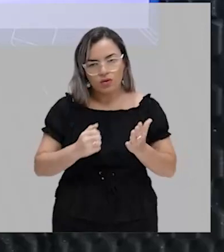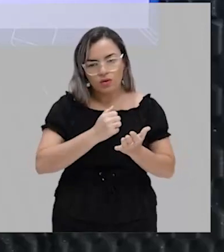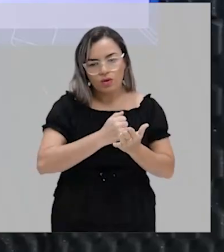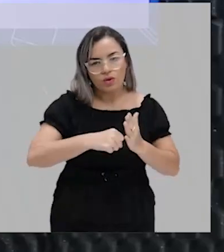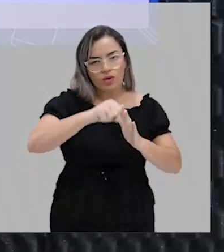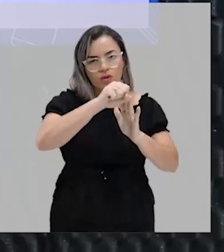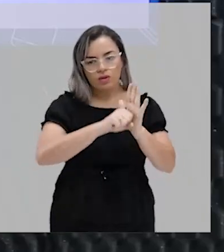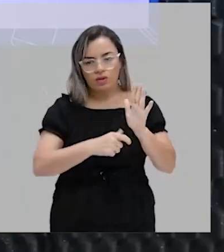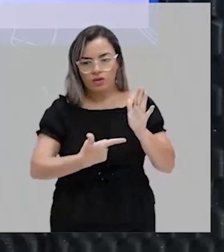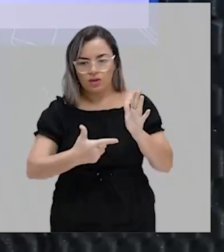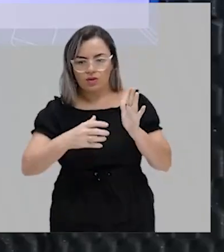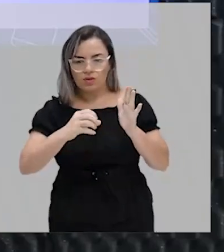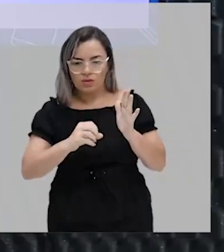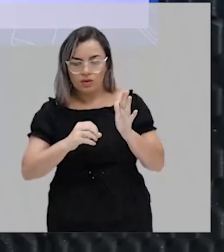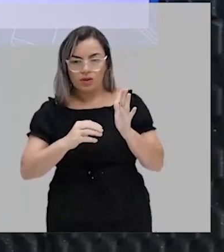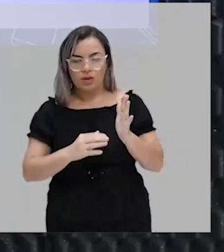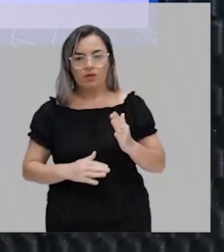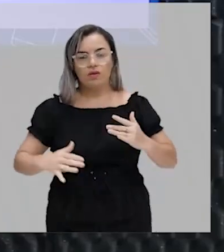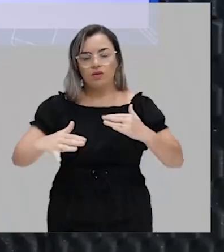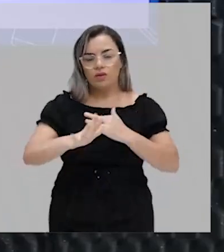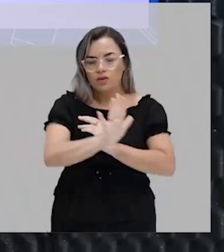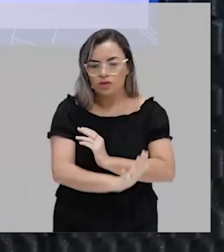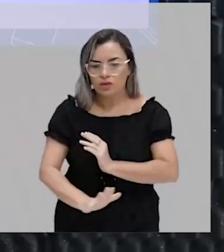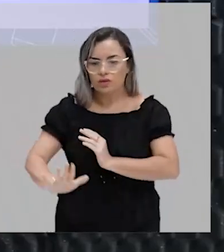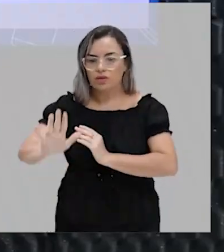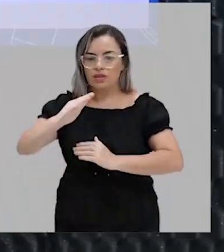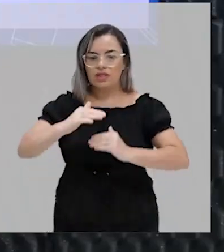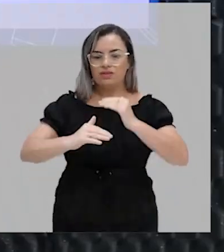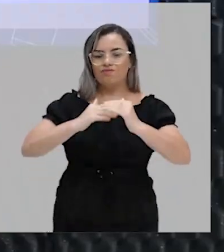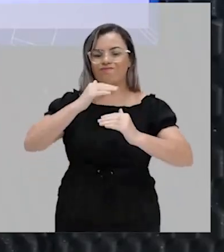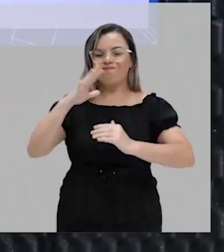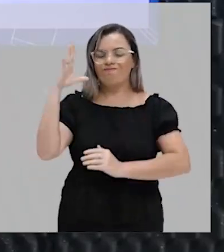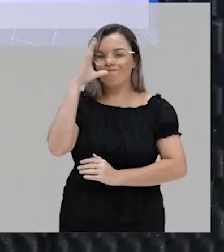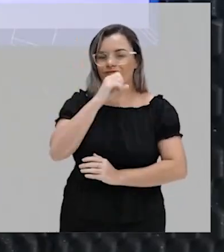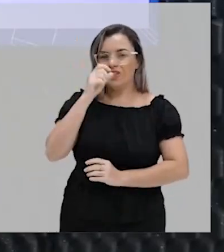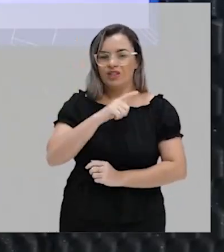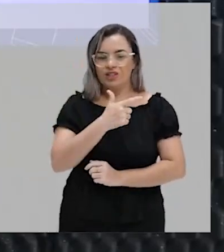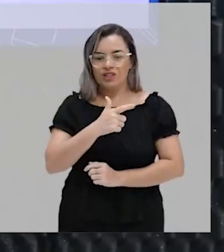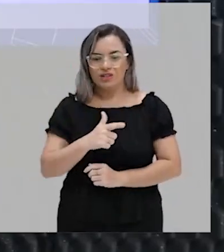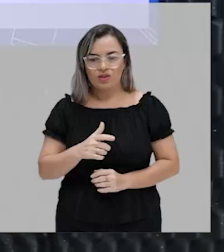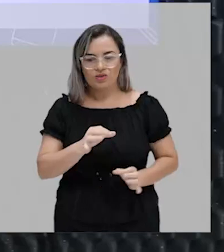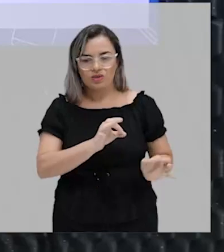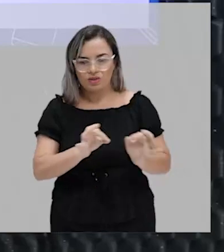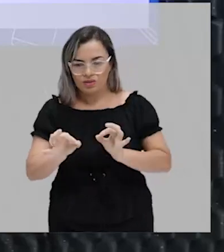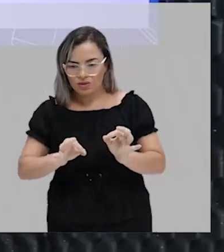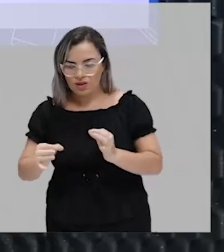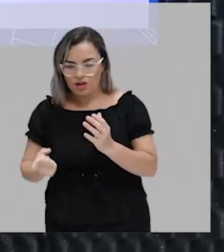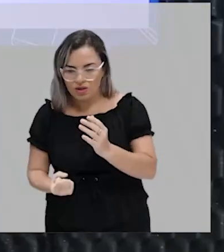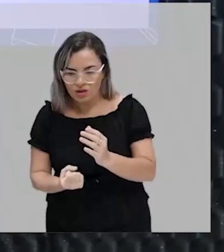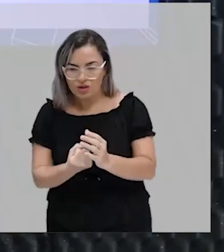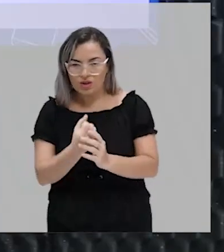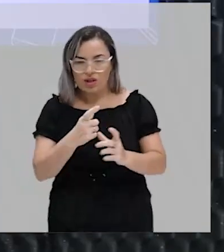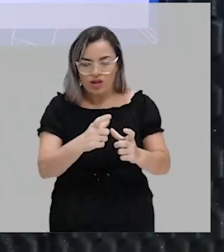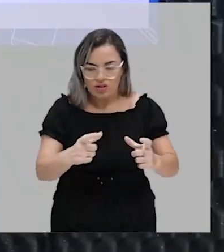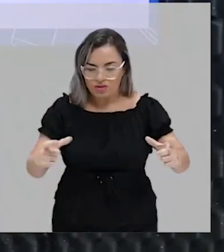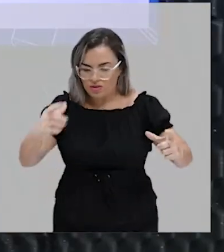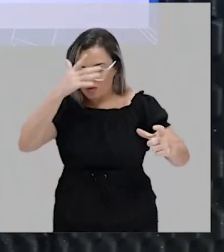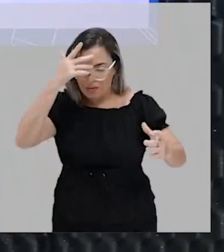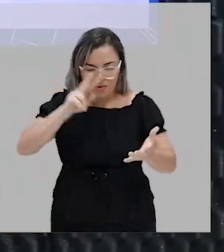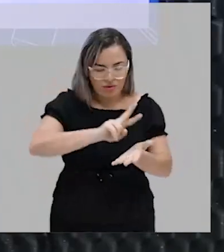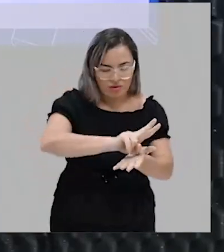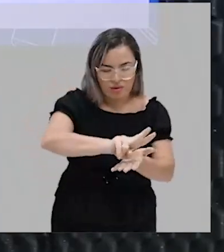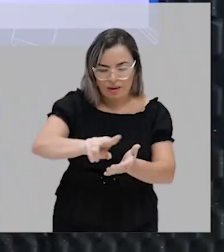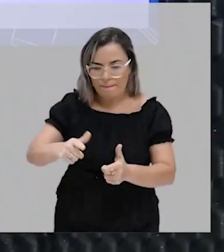sem planejamento. Vão surgir as famosas cidades macrocéfalas, que apresentam uma série de problemáticas à população.